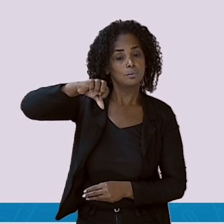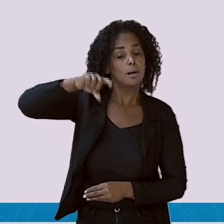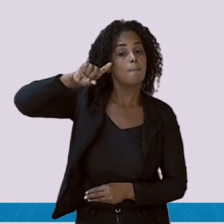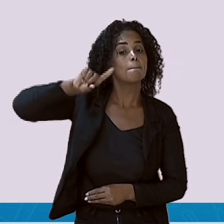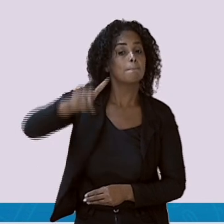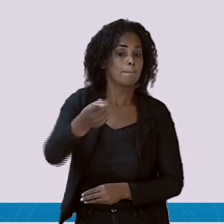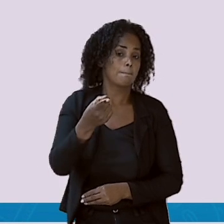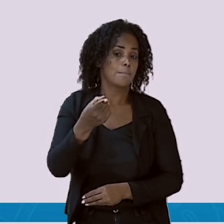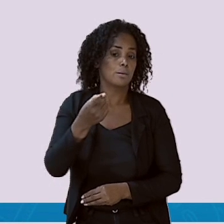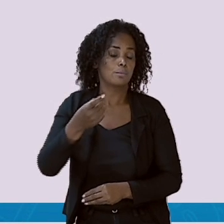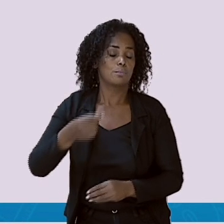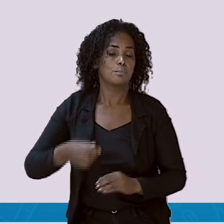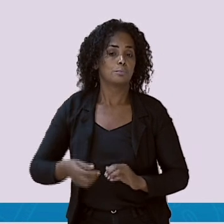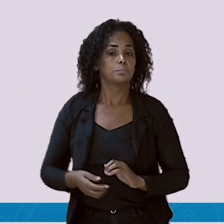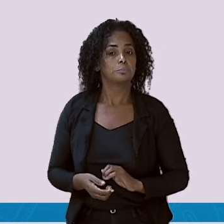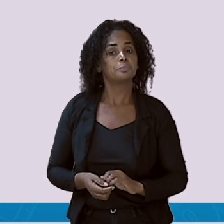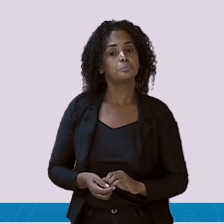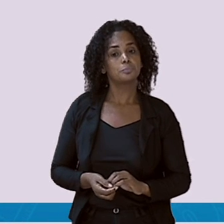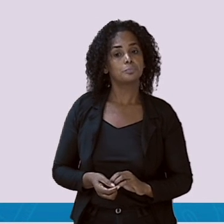39.000.